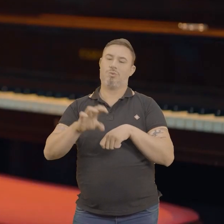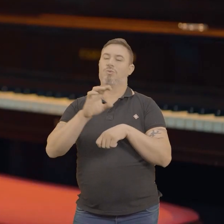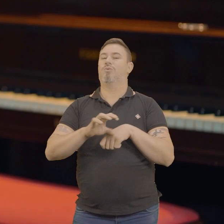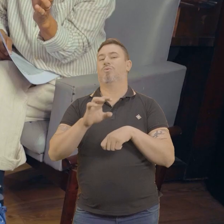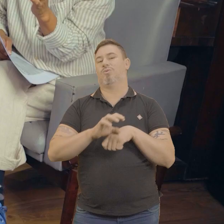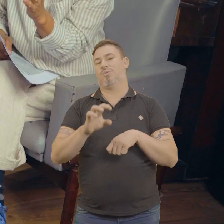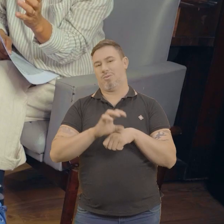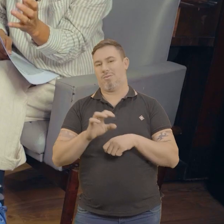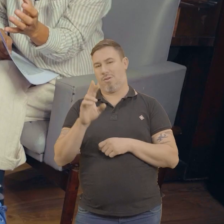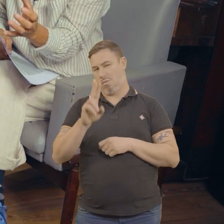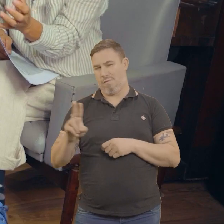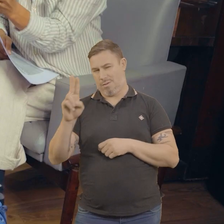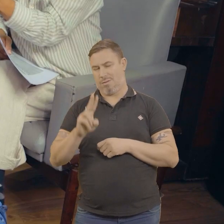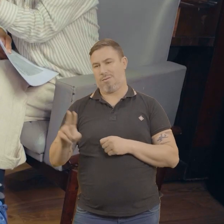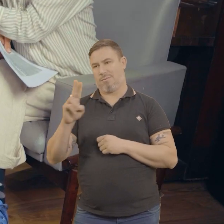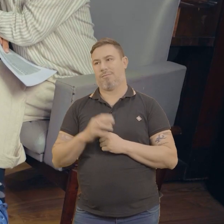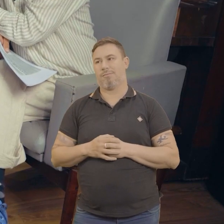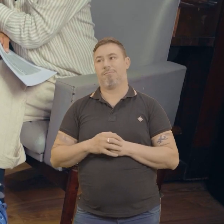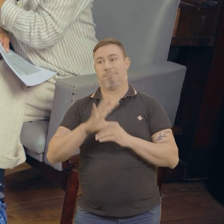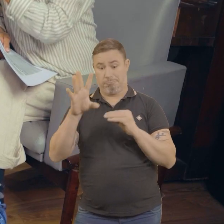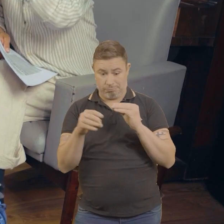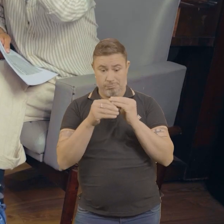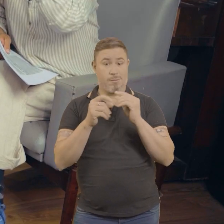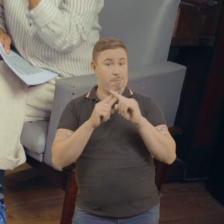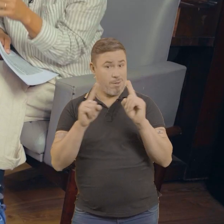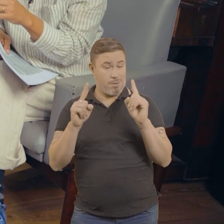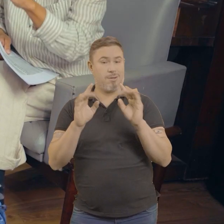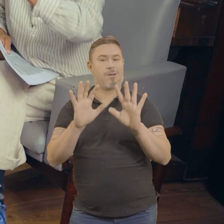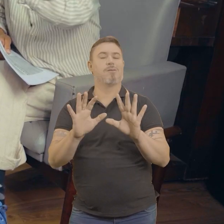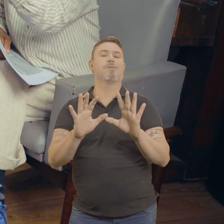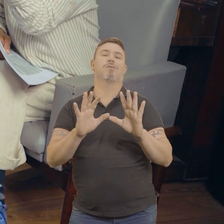graduação. Eu incorporo, mas o curso de graduação